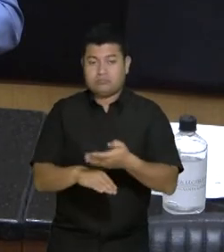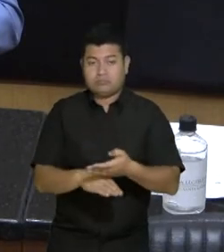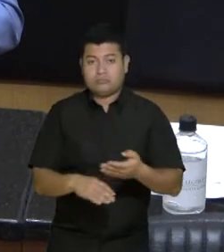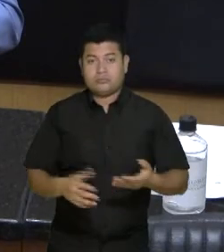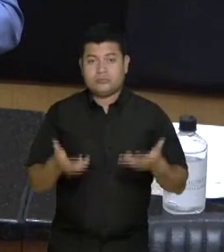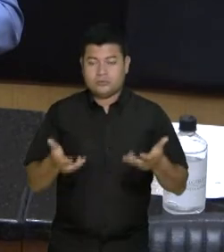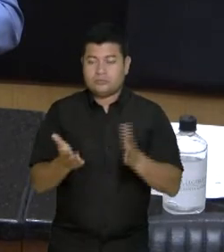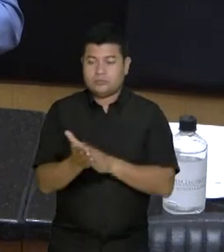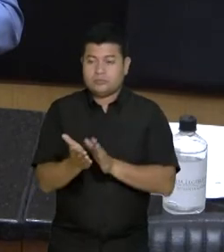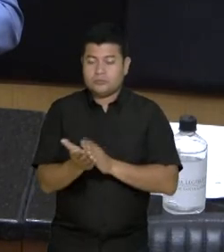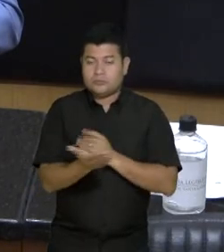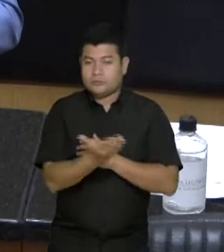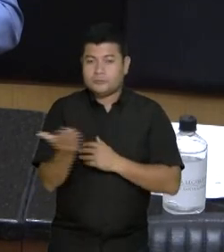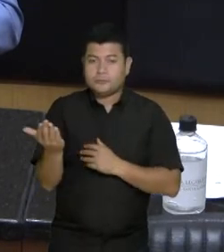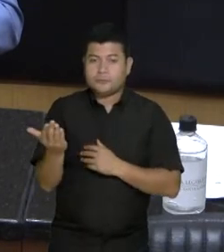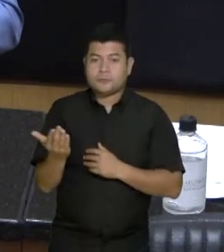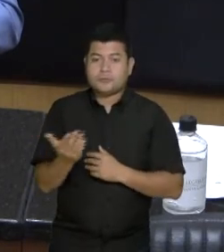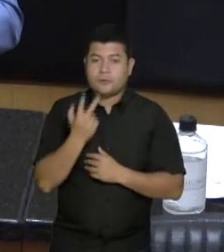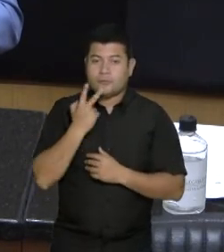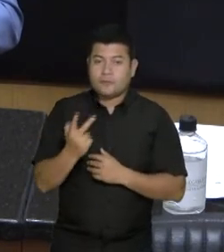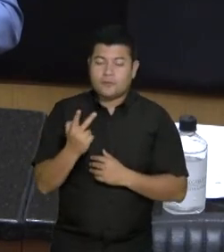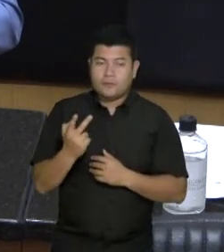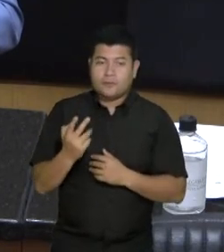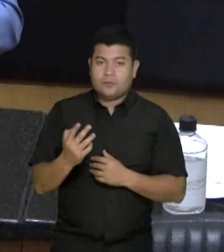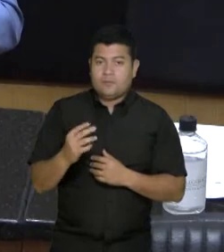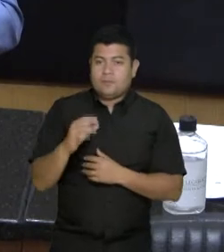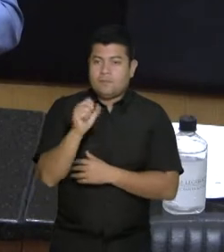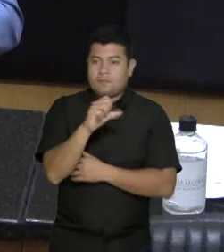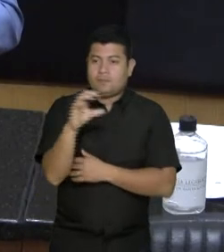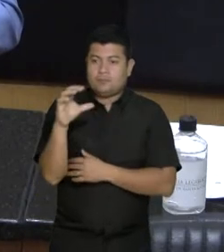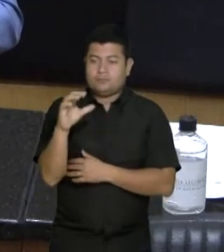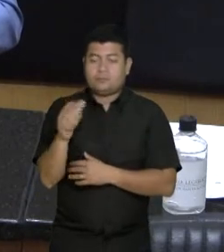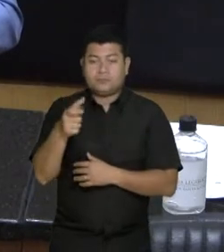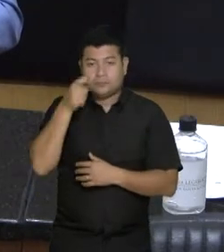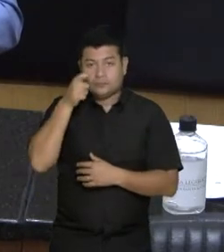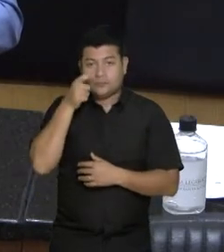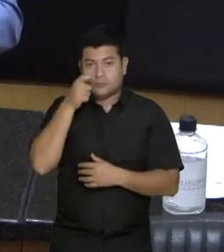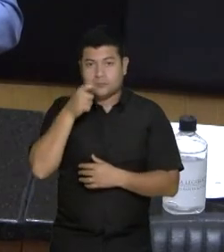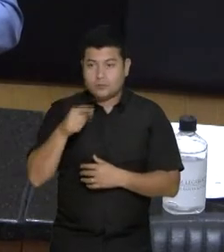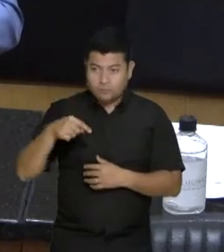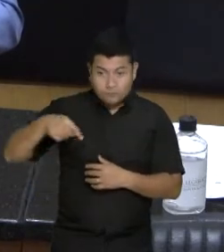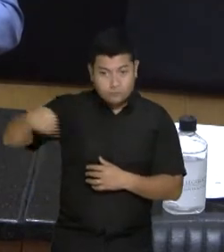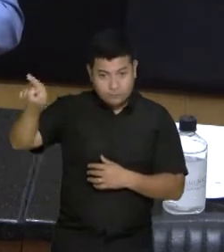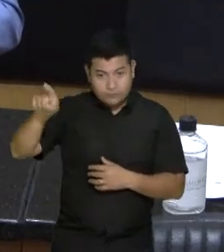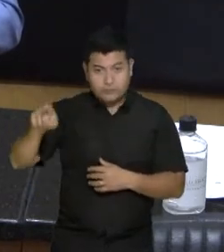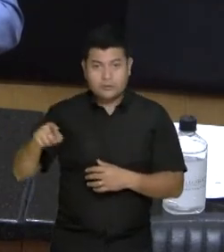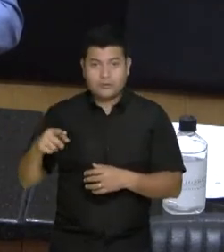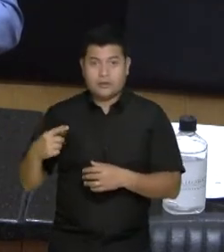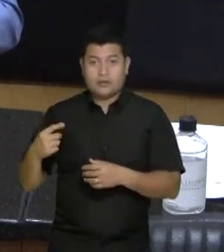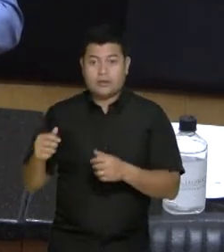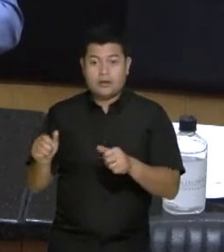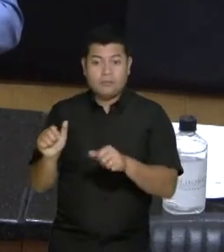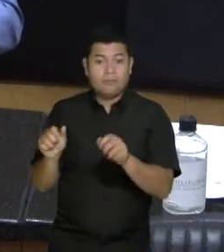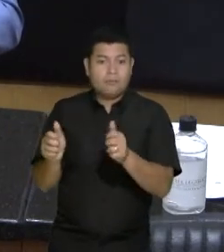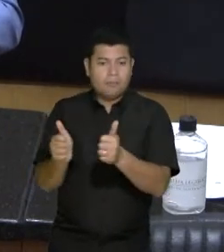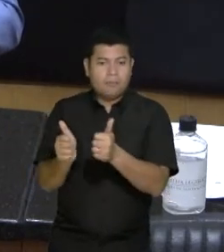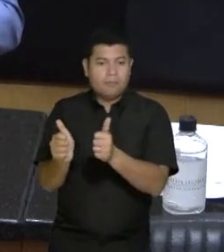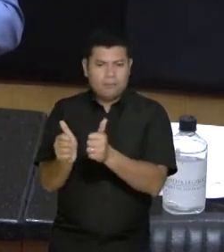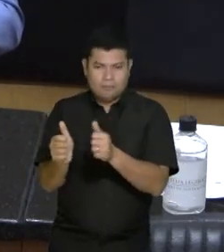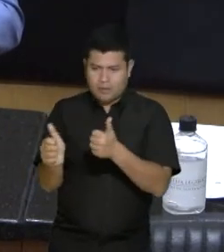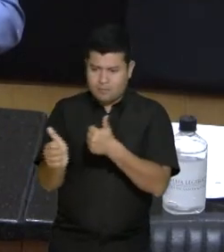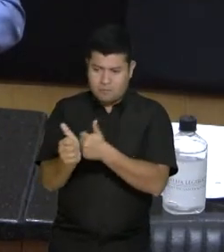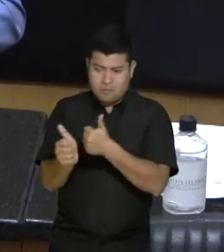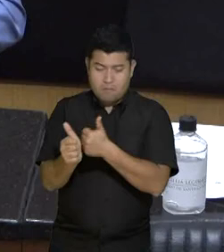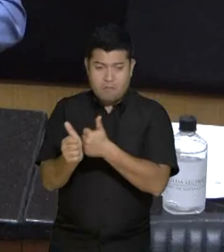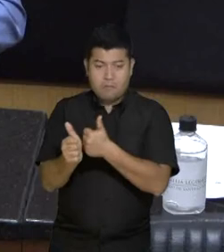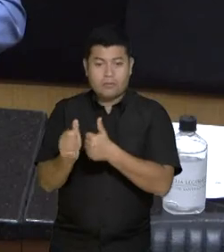a vocês e dizer aos catarinenses que nos acompanham, vão lá em Palmeira, para quem não sabe, pertinho de Lages, para ver como